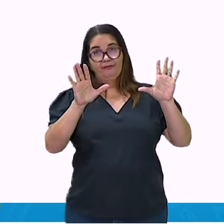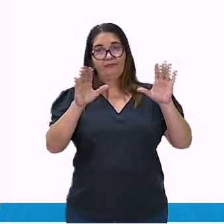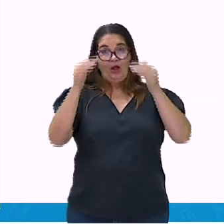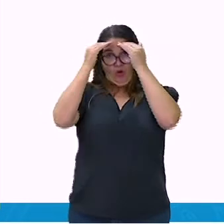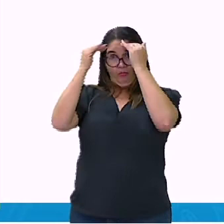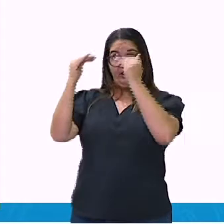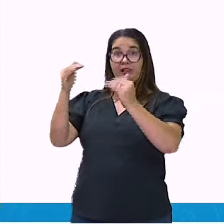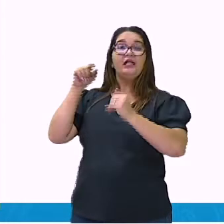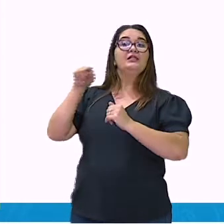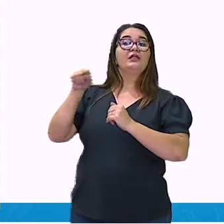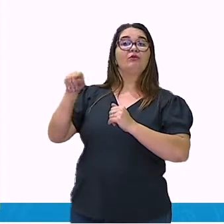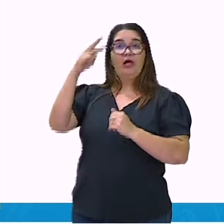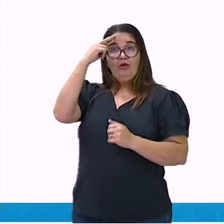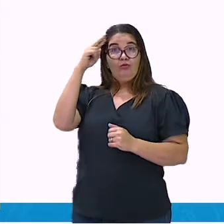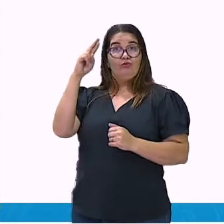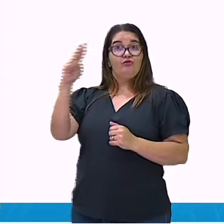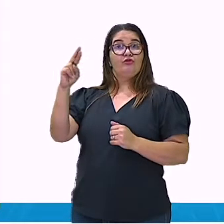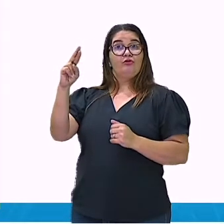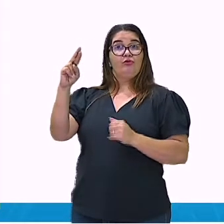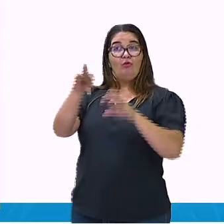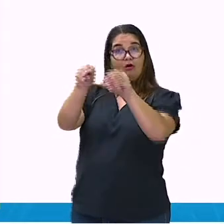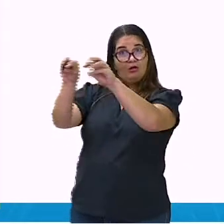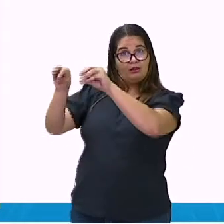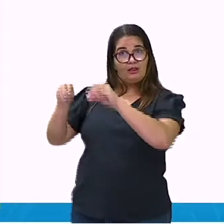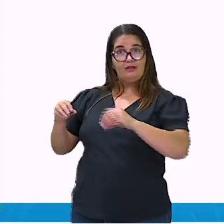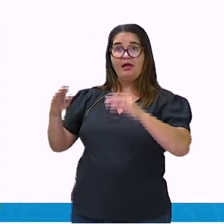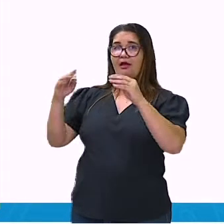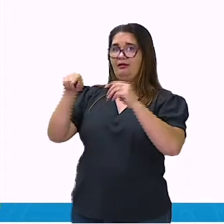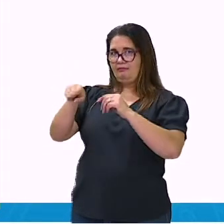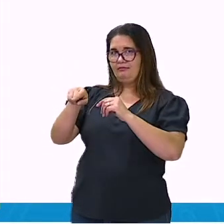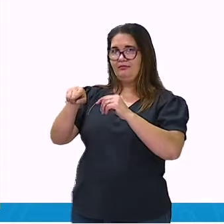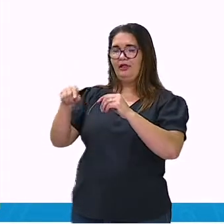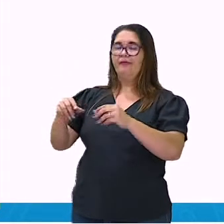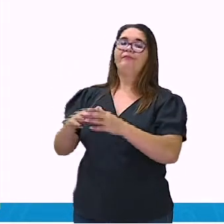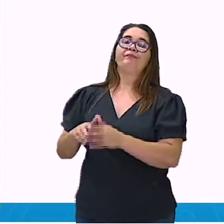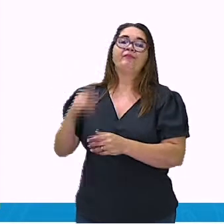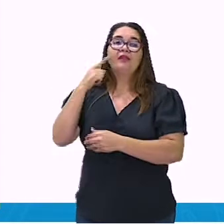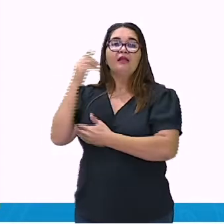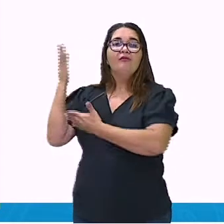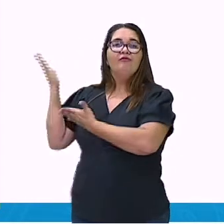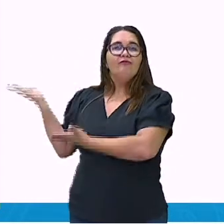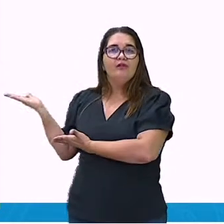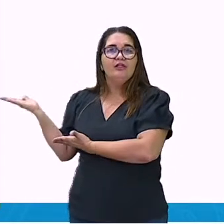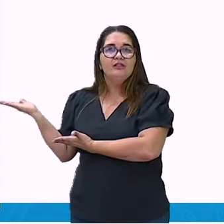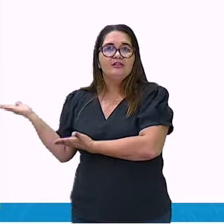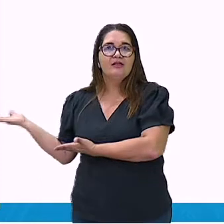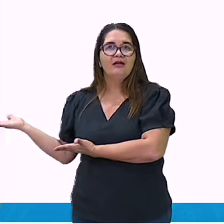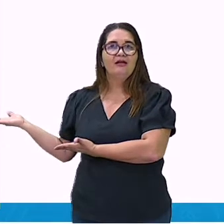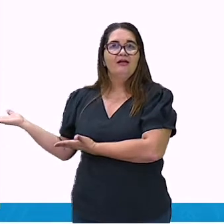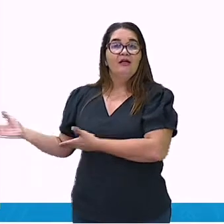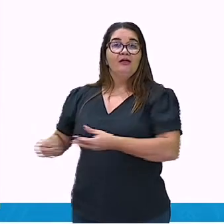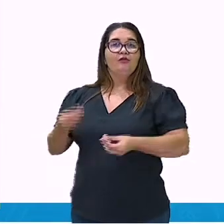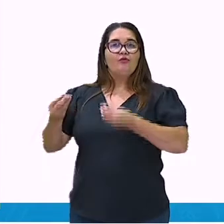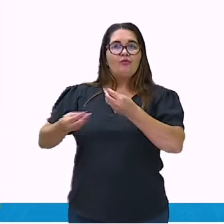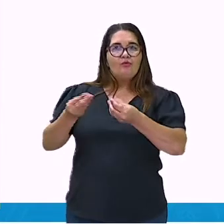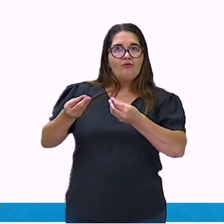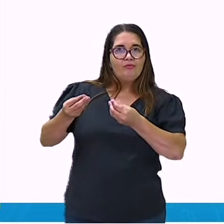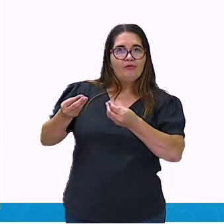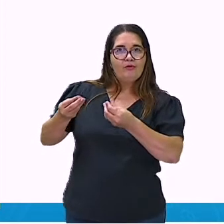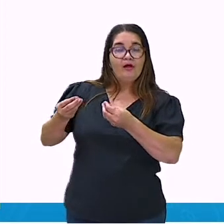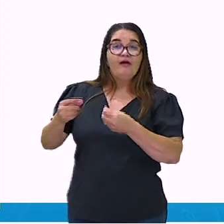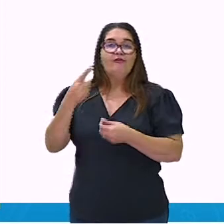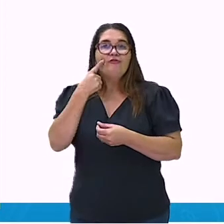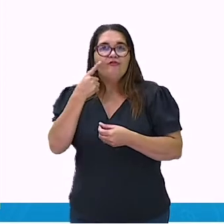mas isso era de 100 pessoas, uma. A cozinha do açúcar, onde